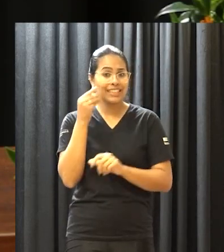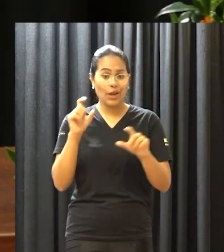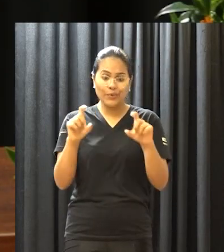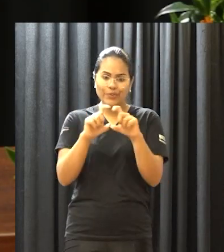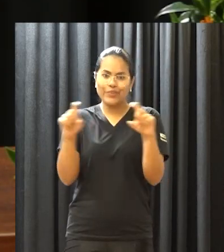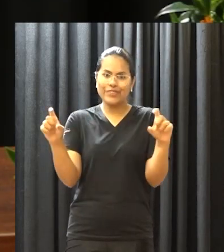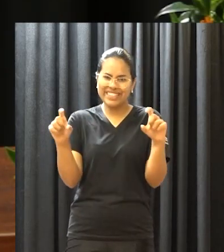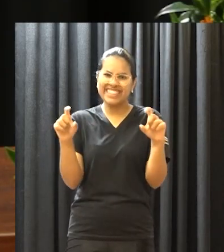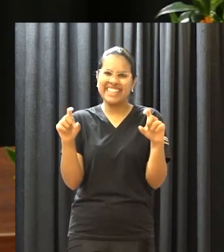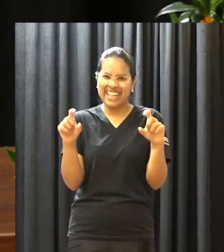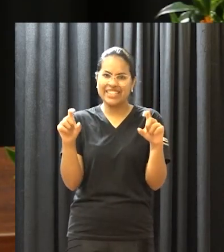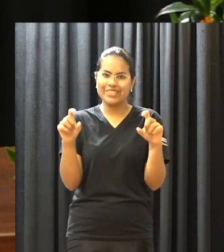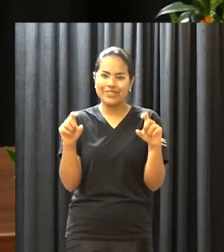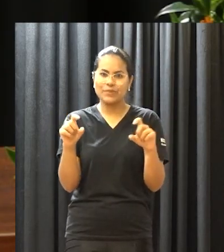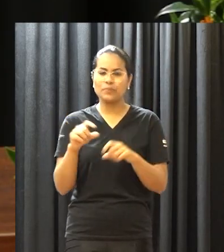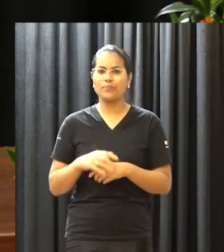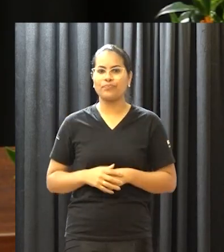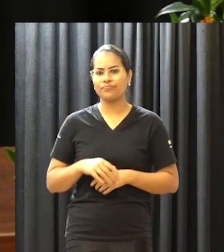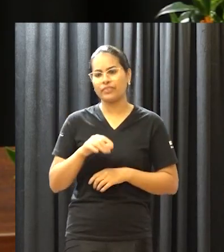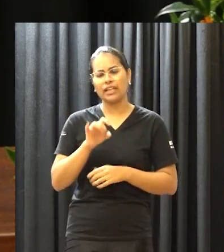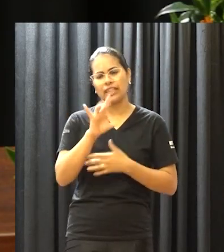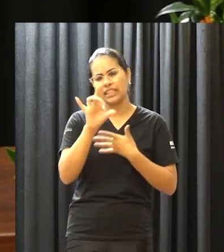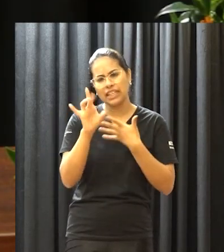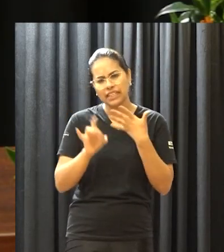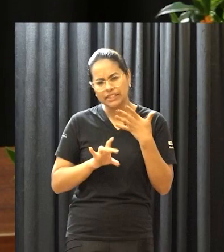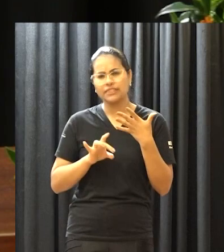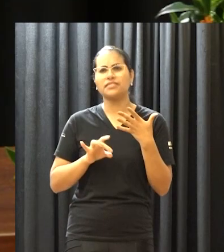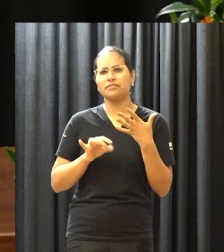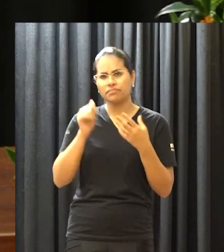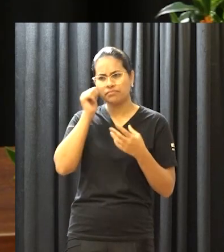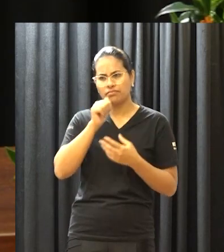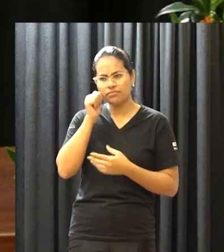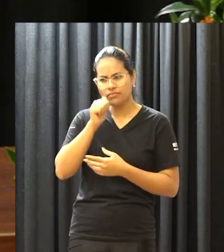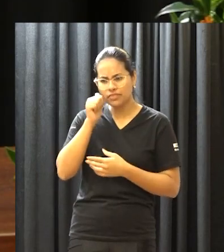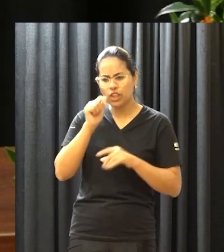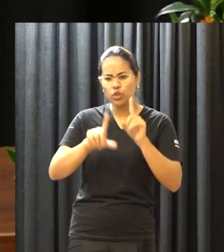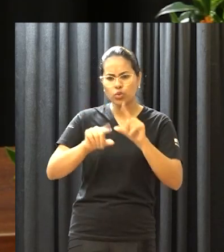então, uma música. A Maria escolheu o Sol. Teve uma mulher que escolhe o